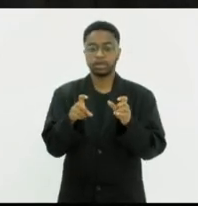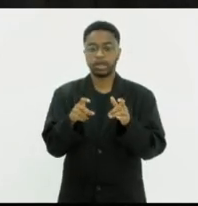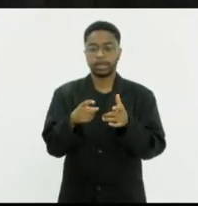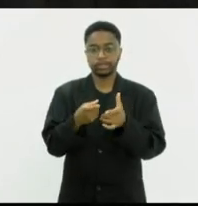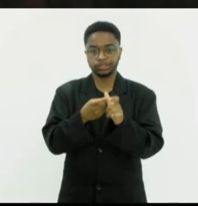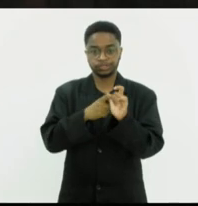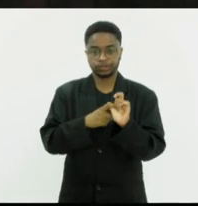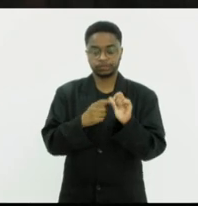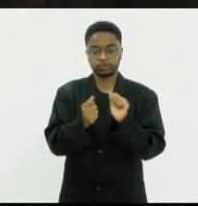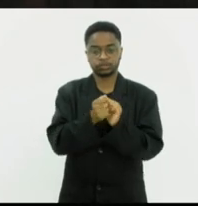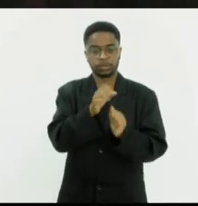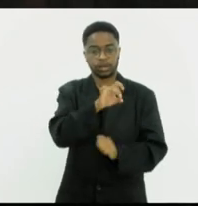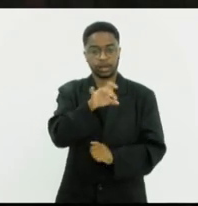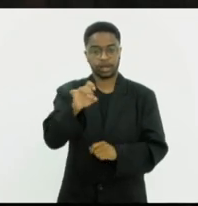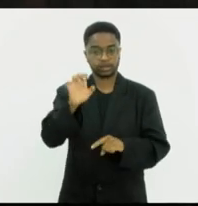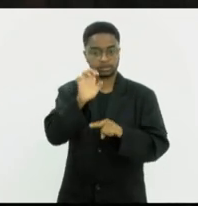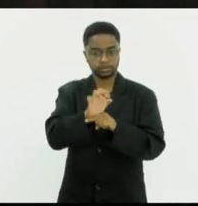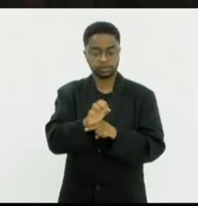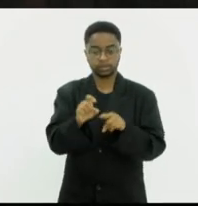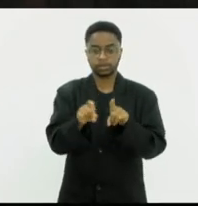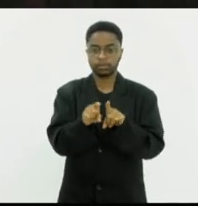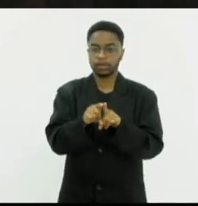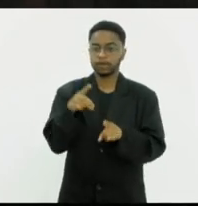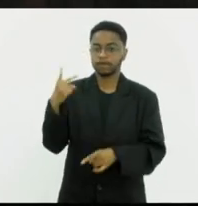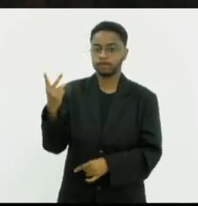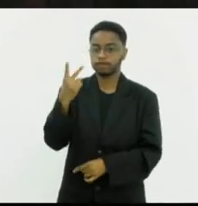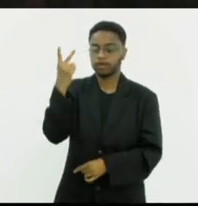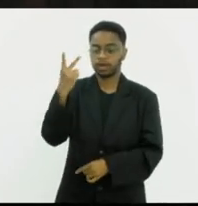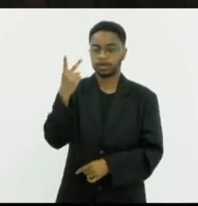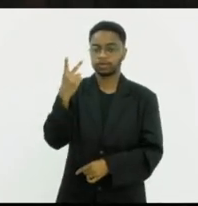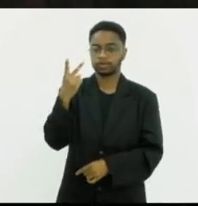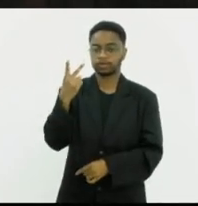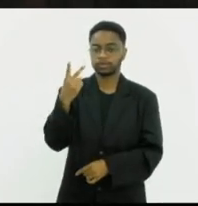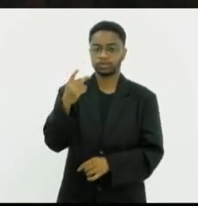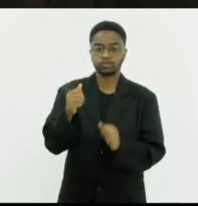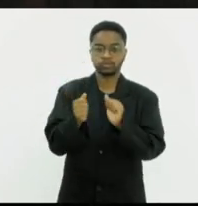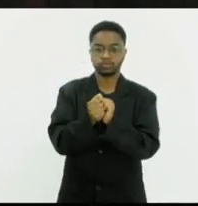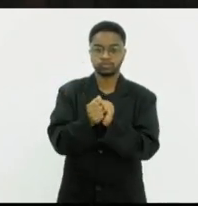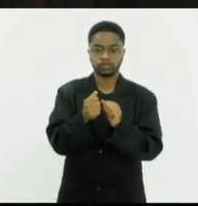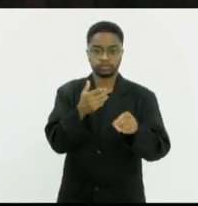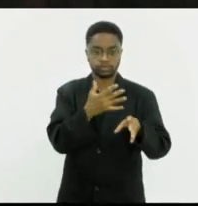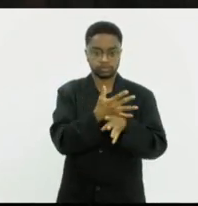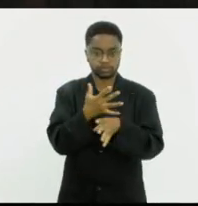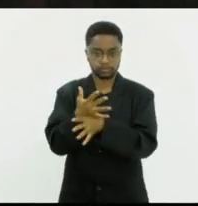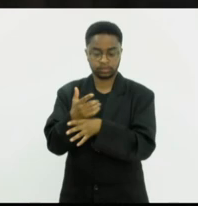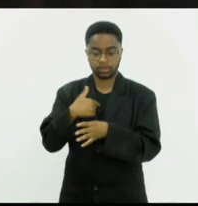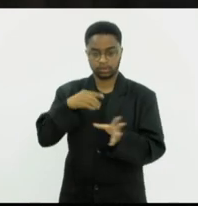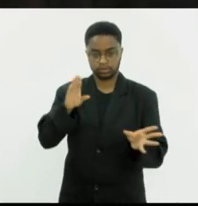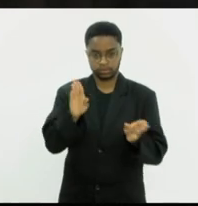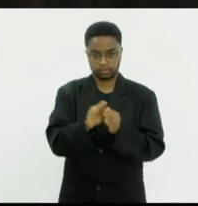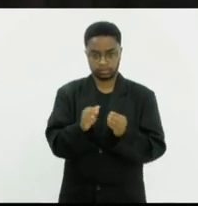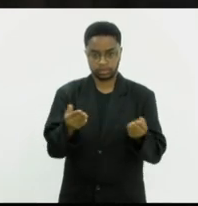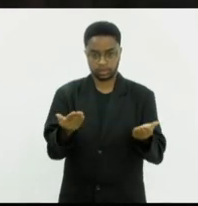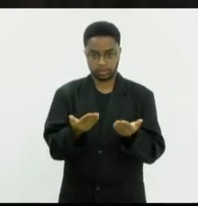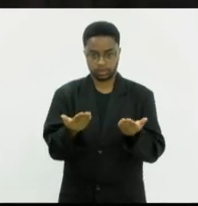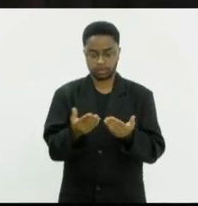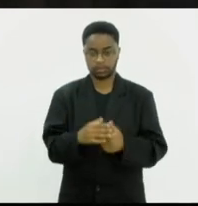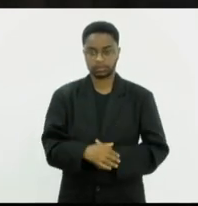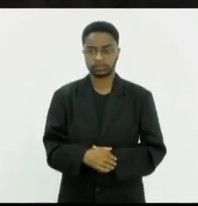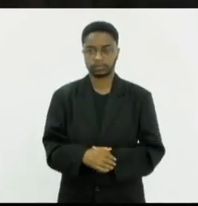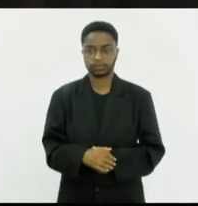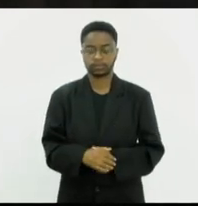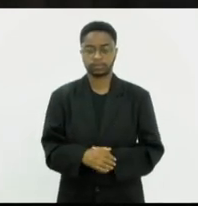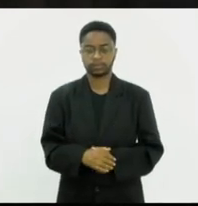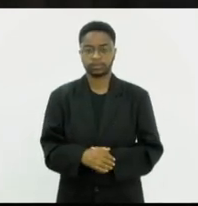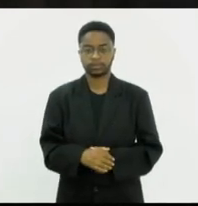estados também vale para o serviço das dívidas com os municípios. Para concluir, senhor presidente, eu queria